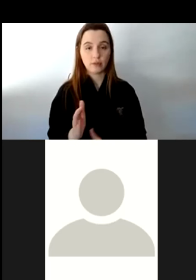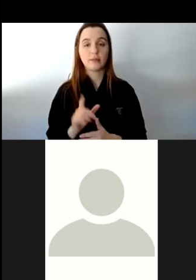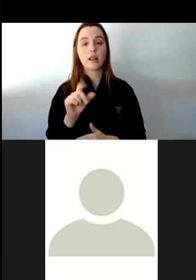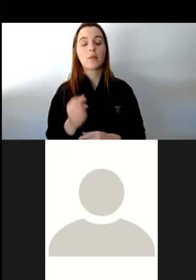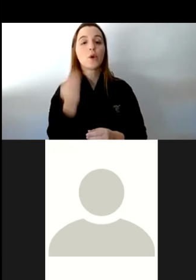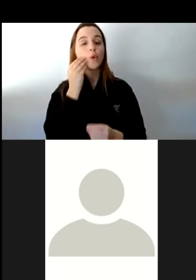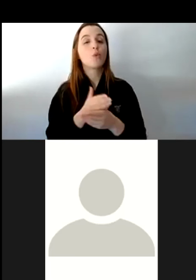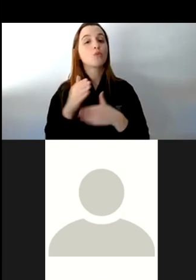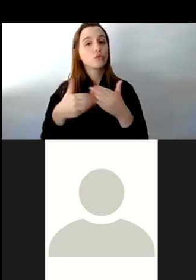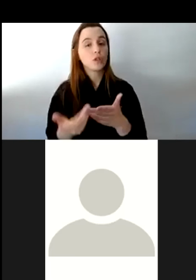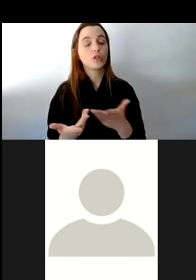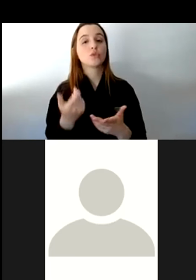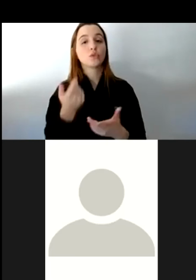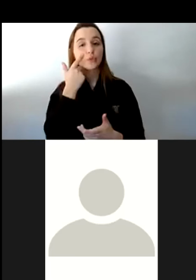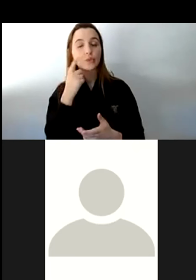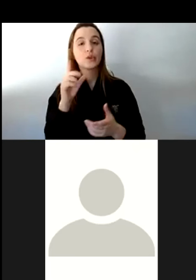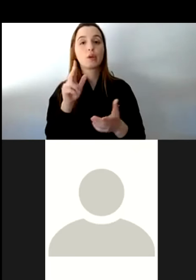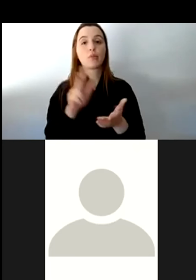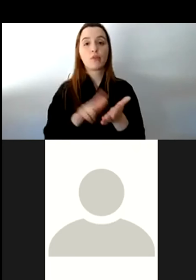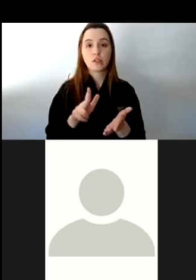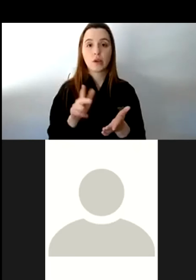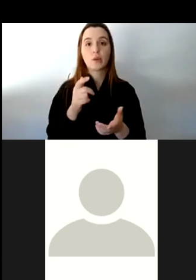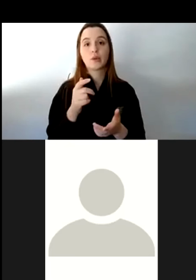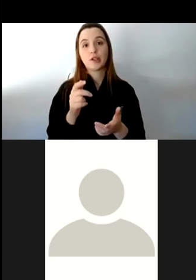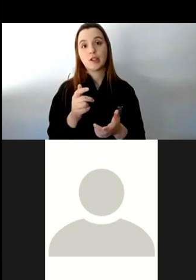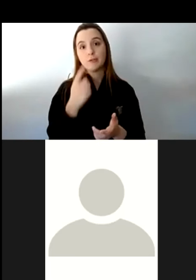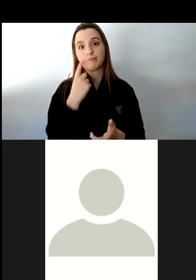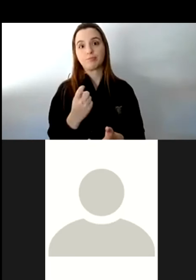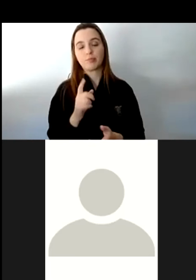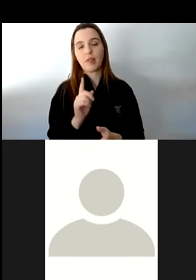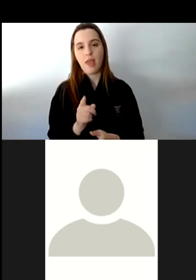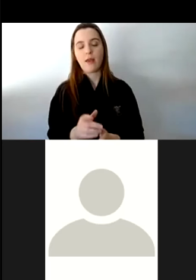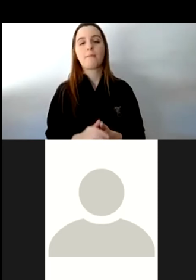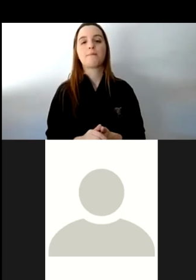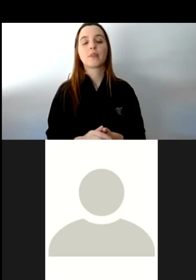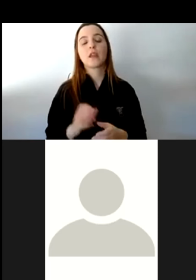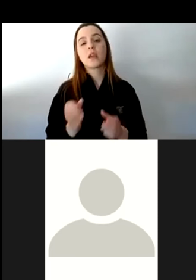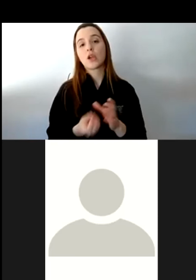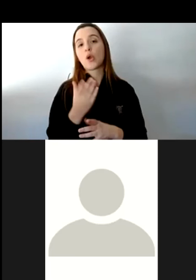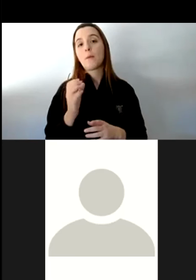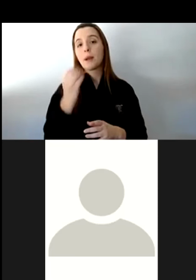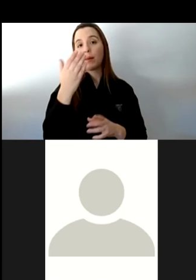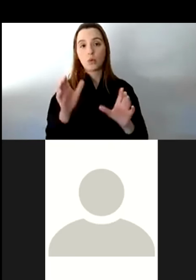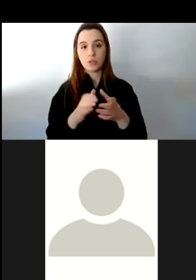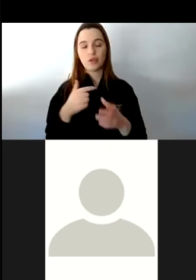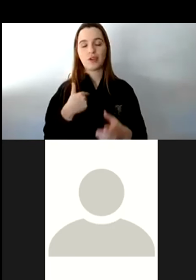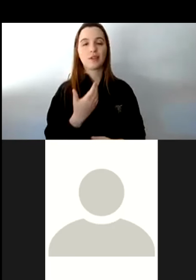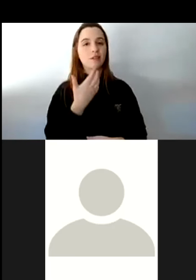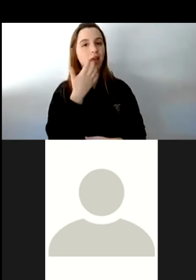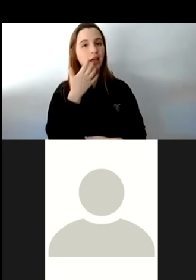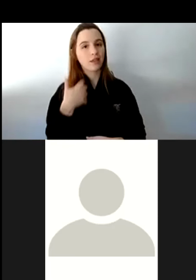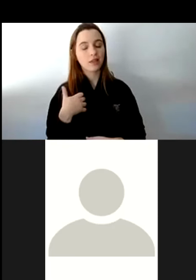e reconhecimento dos mesmos, designando a primeira comissão, na qual tive o privilégio, o prazer de pertencer